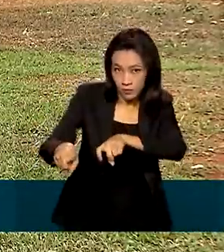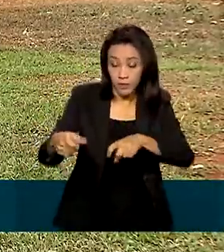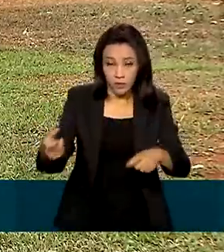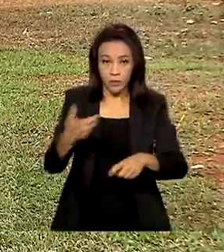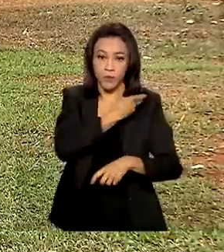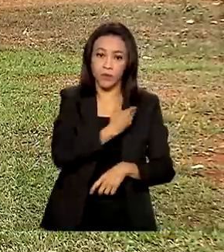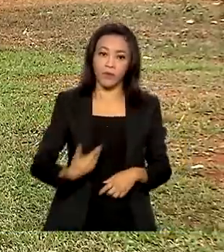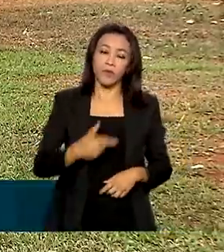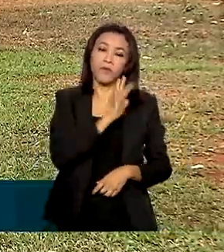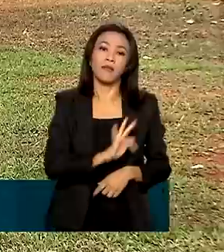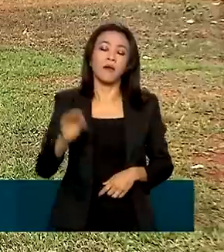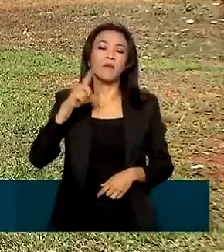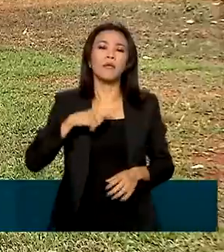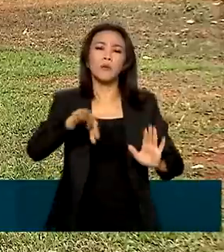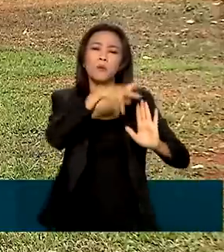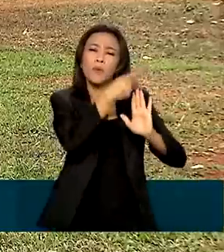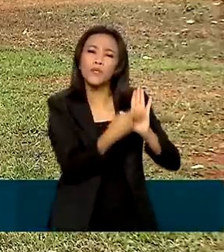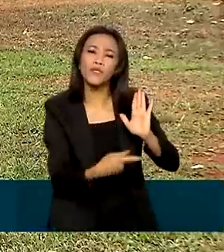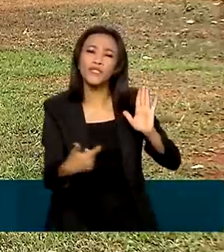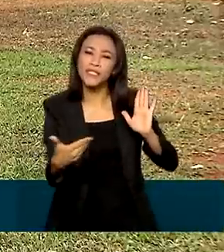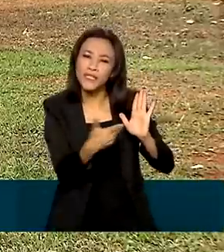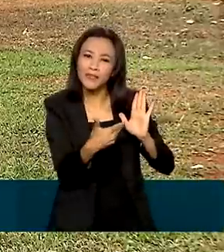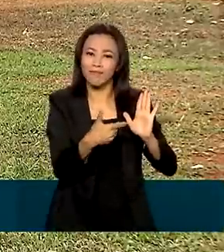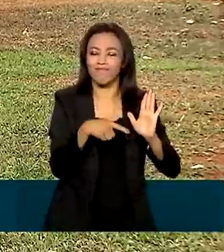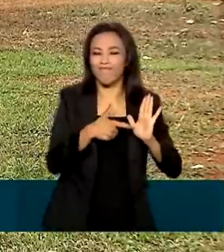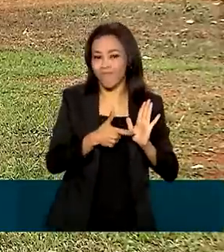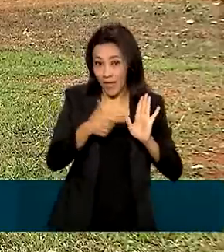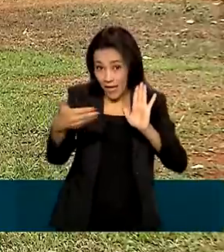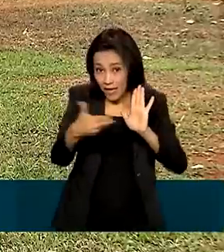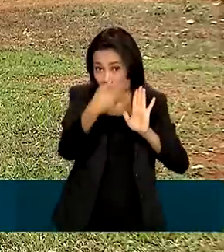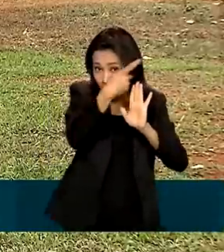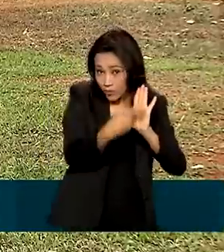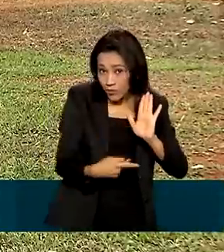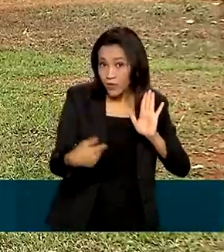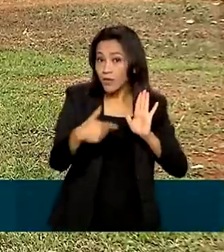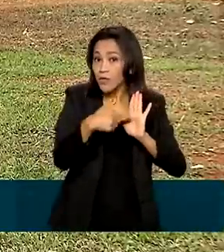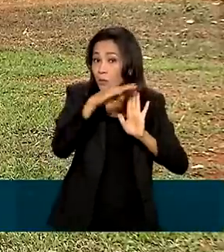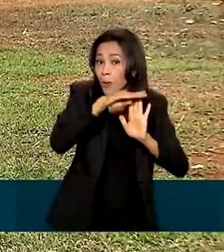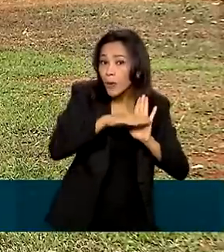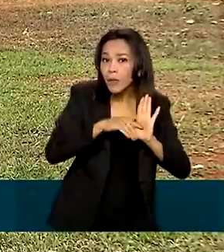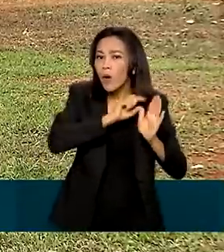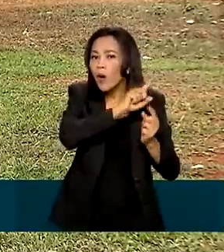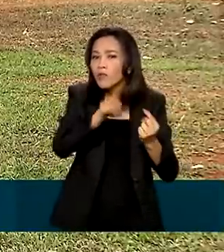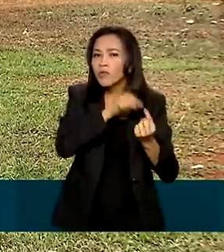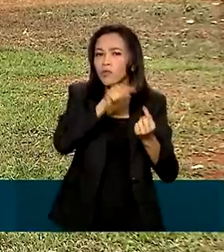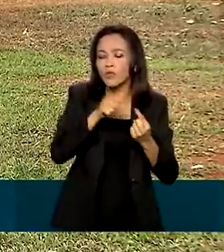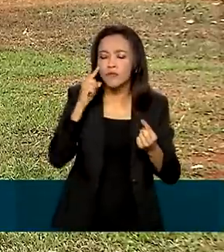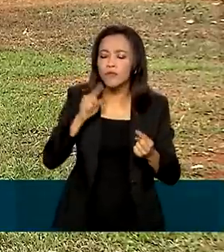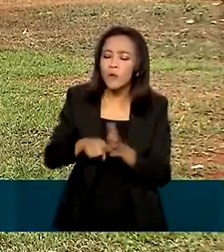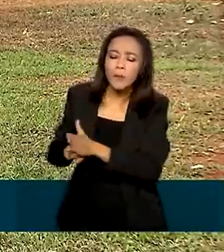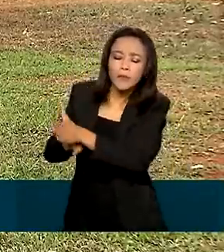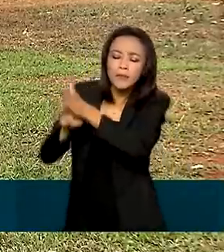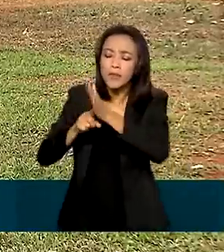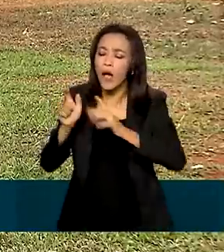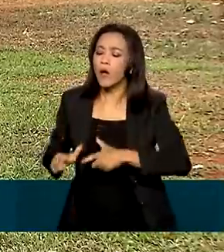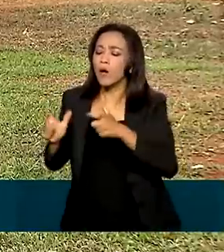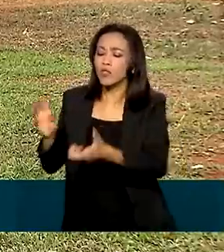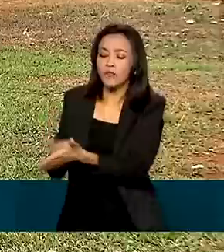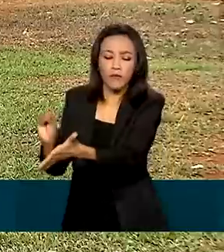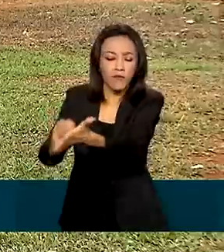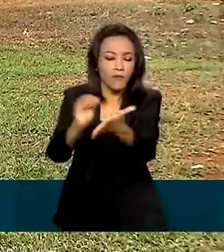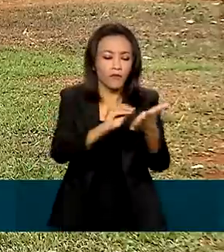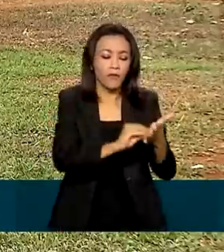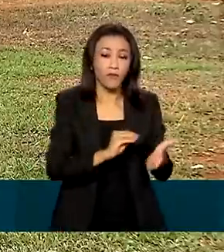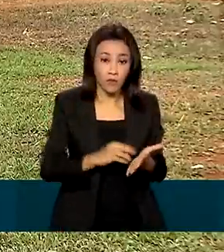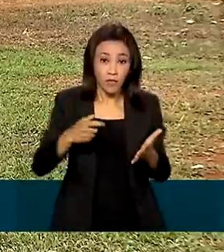conta com projeto Agro Nordeste digital o programa busca mapear as necessidades de Quem produz no semiárido